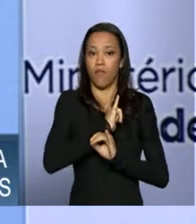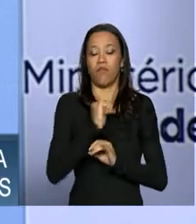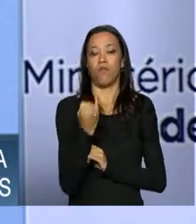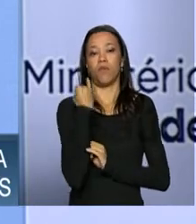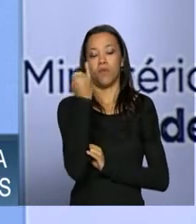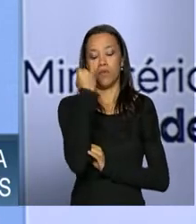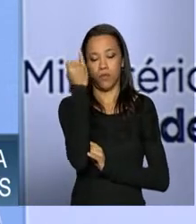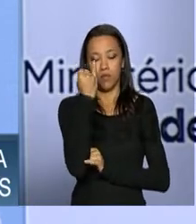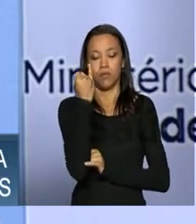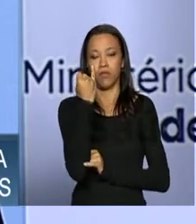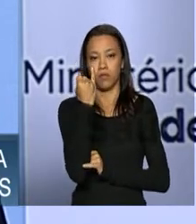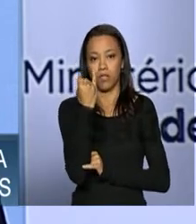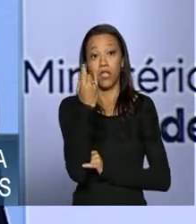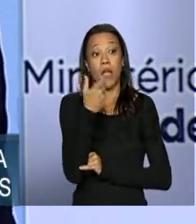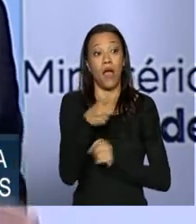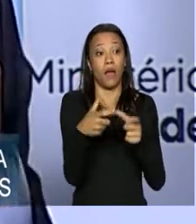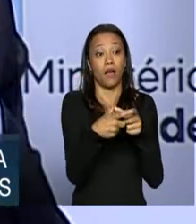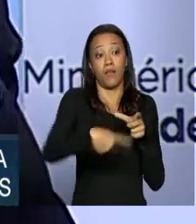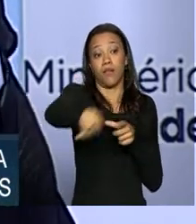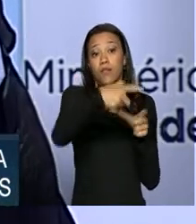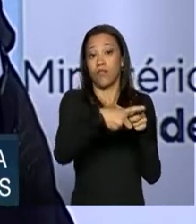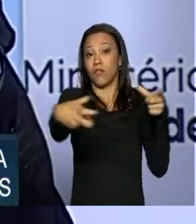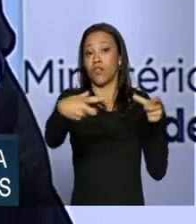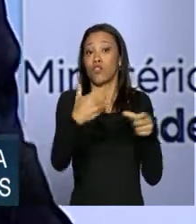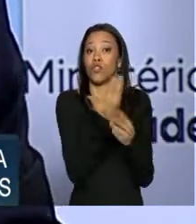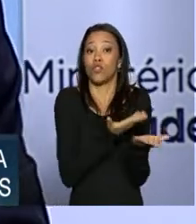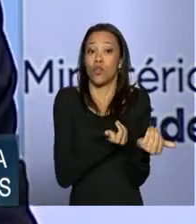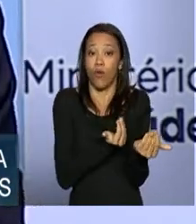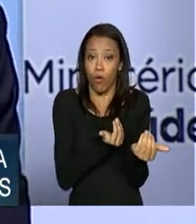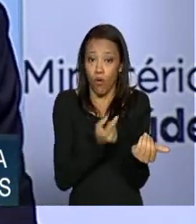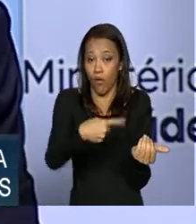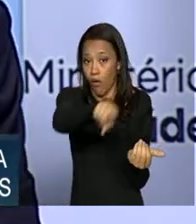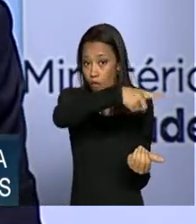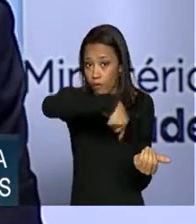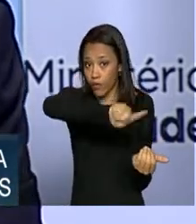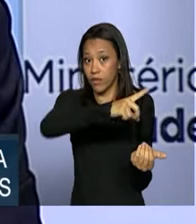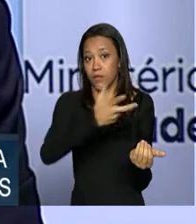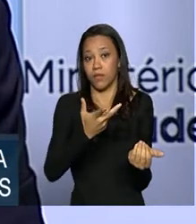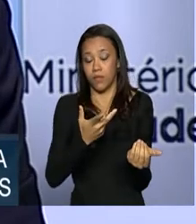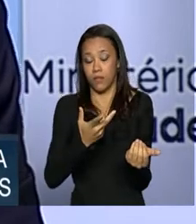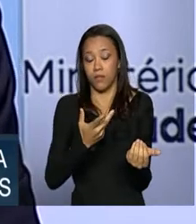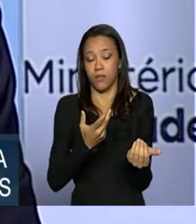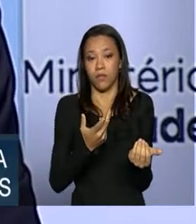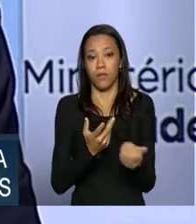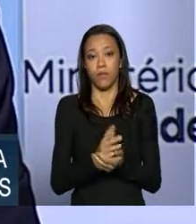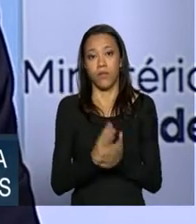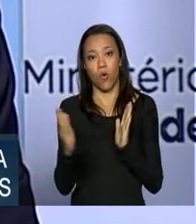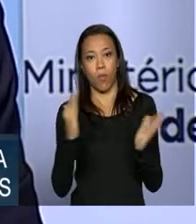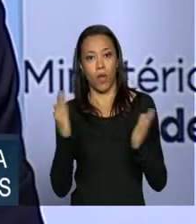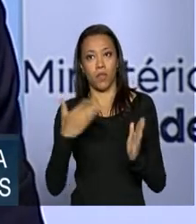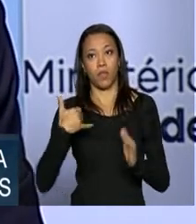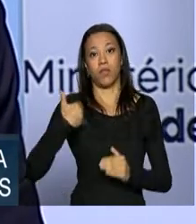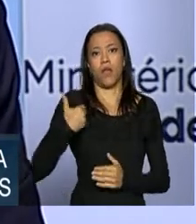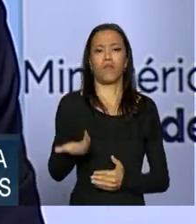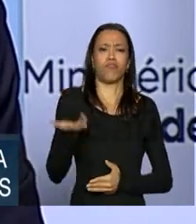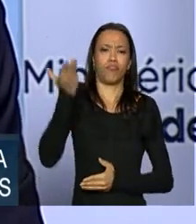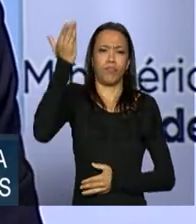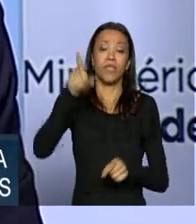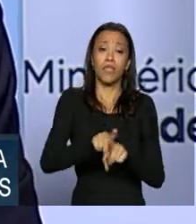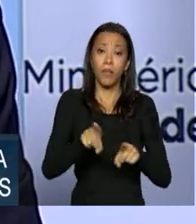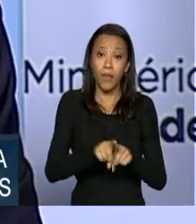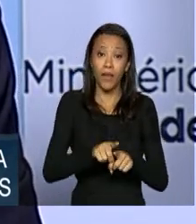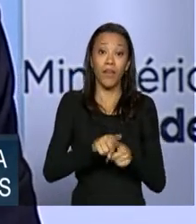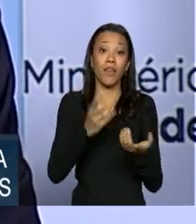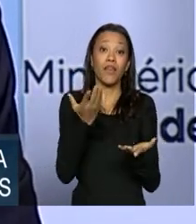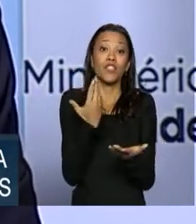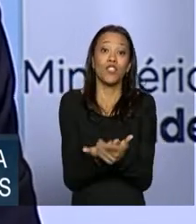sobrepeso e na obesidade de jovens, para as faixas etárias maiores. e a questão da escolaridade como um fator